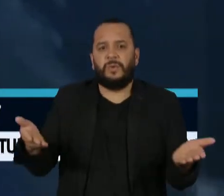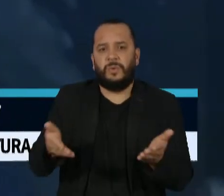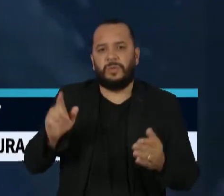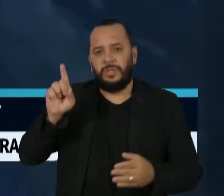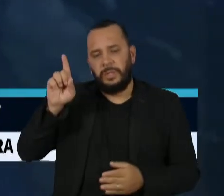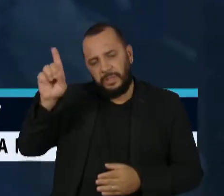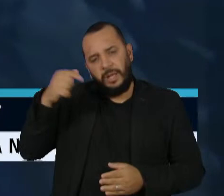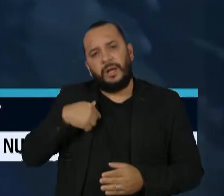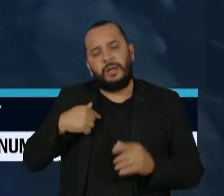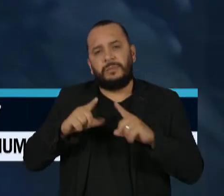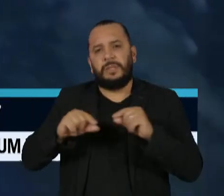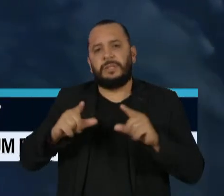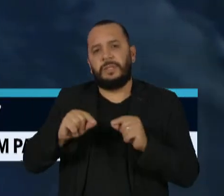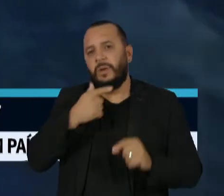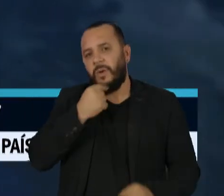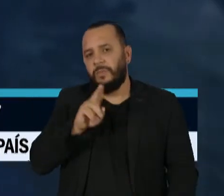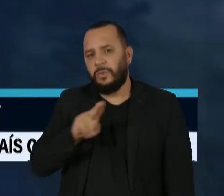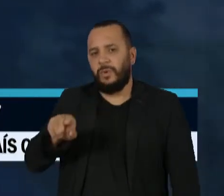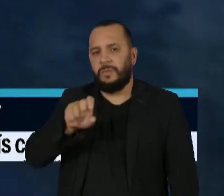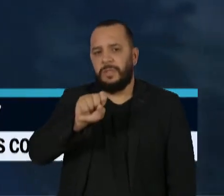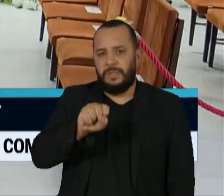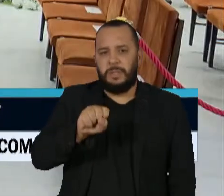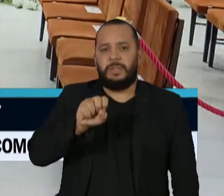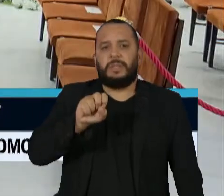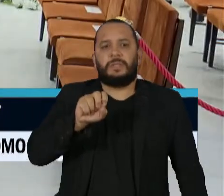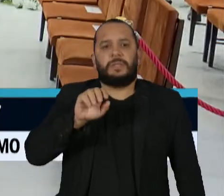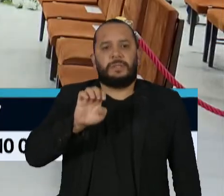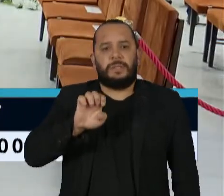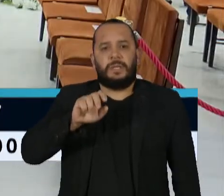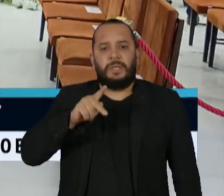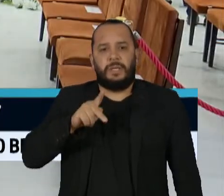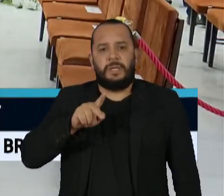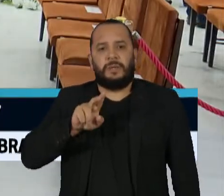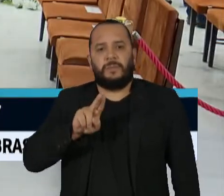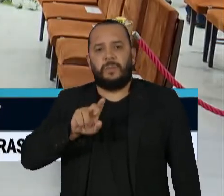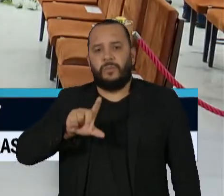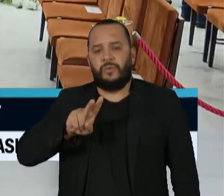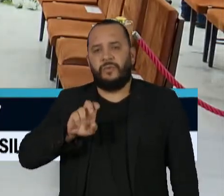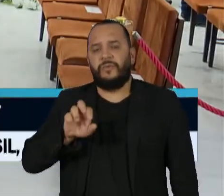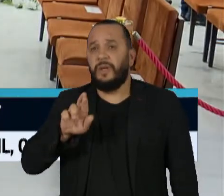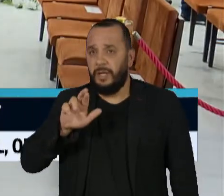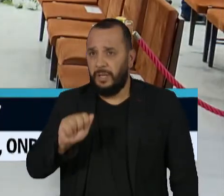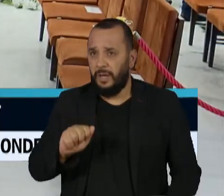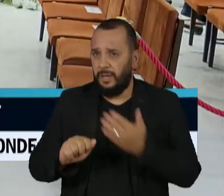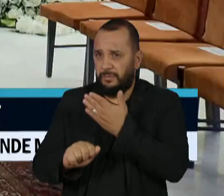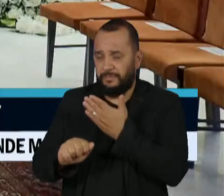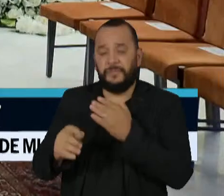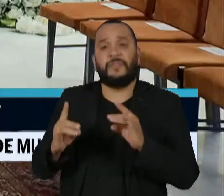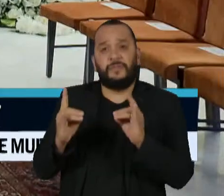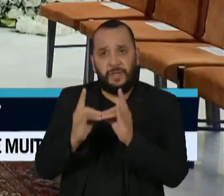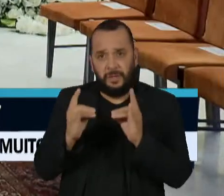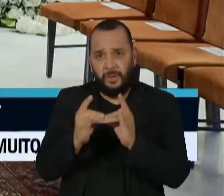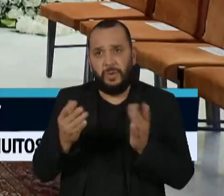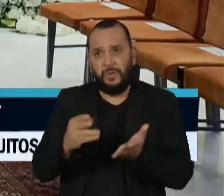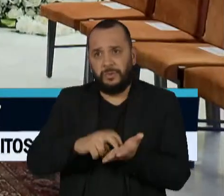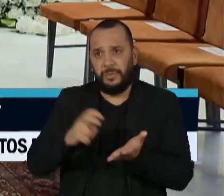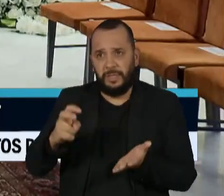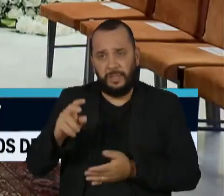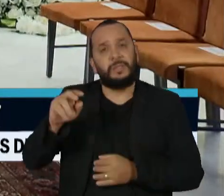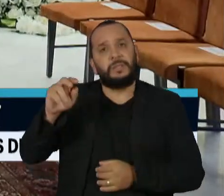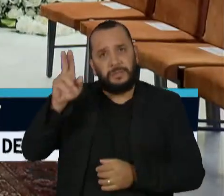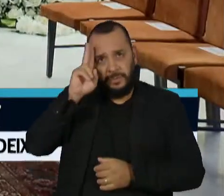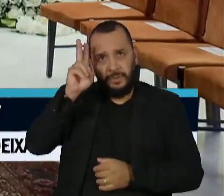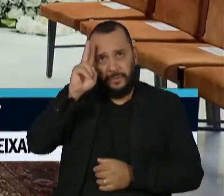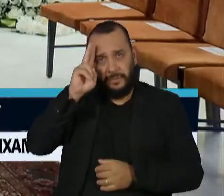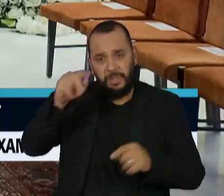85 anos vítima de insuficiência respiratória velório de pertence começou na manhã desta segunda-feira no